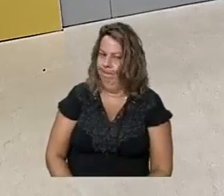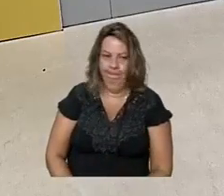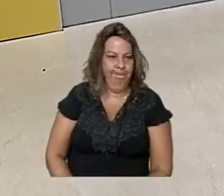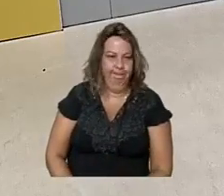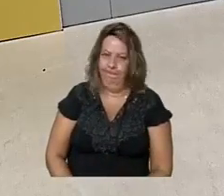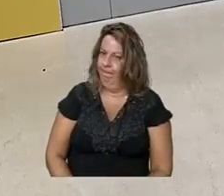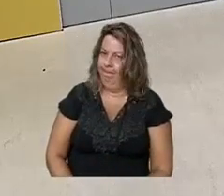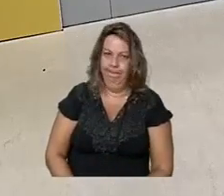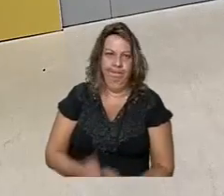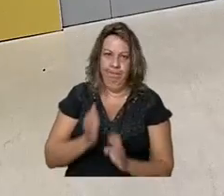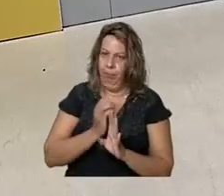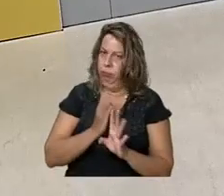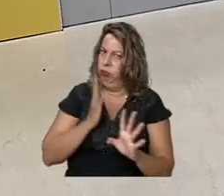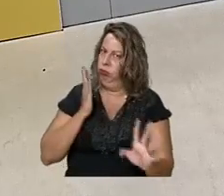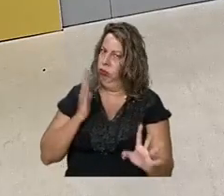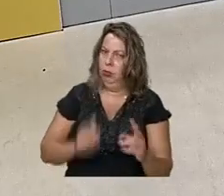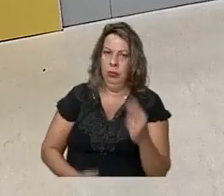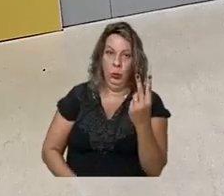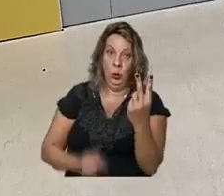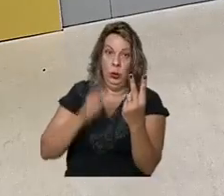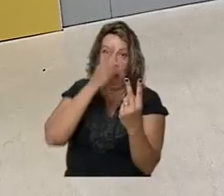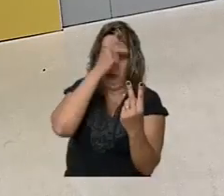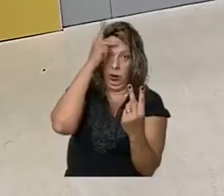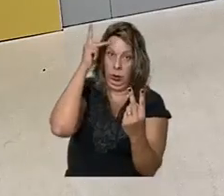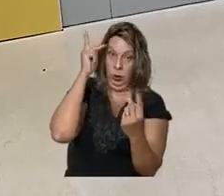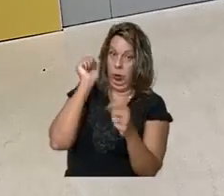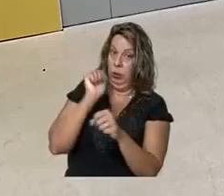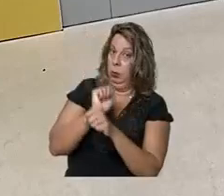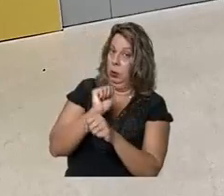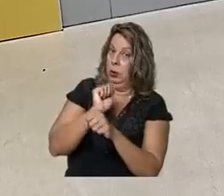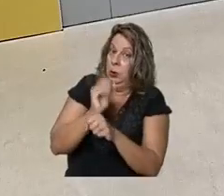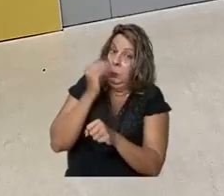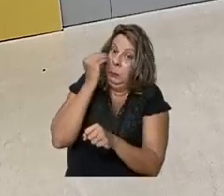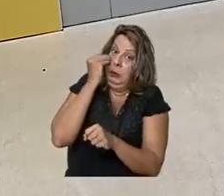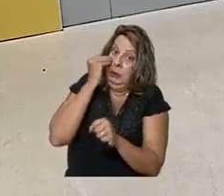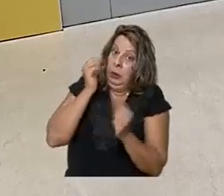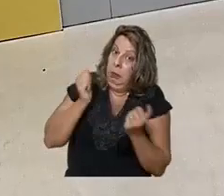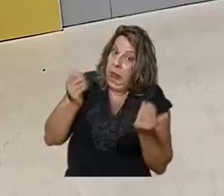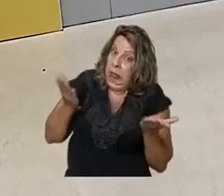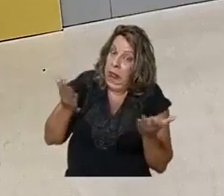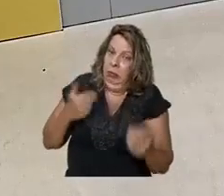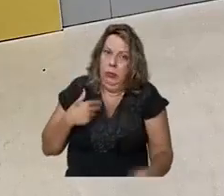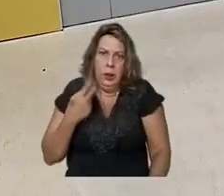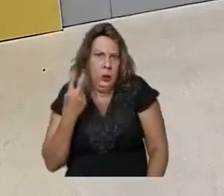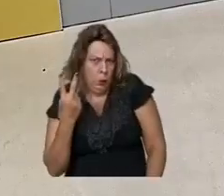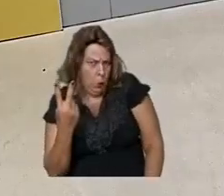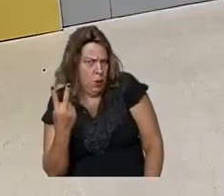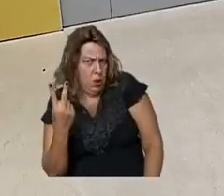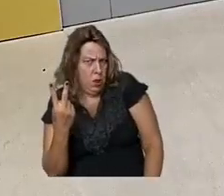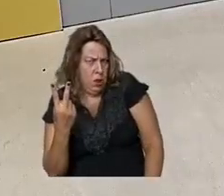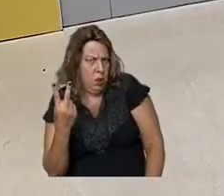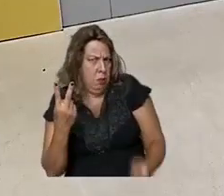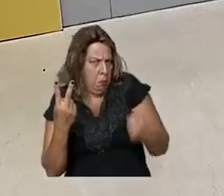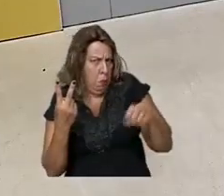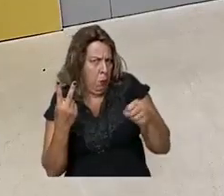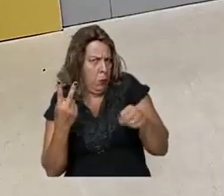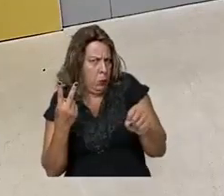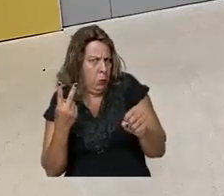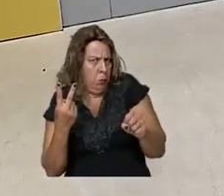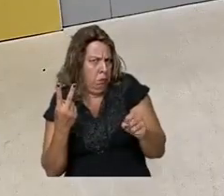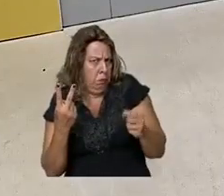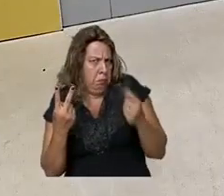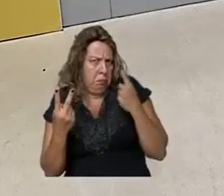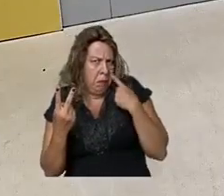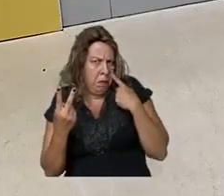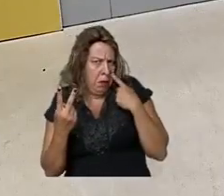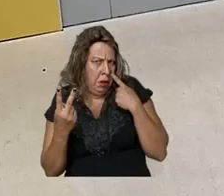só aumentou aí a fila, agora são dois títulos na expectativa. Dois na disputa pela moto Honda Pop, tudo bem, dois